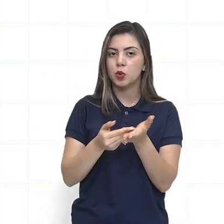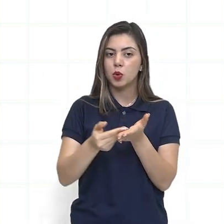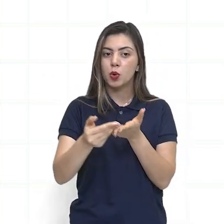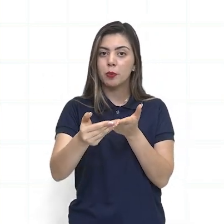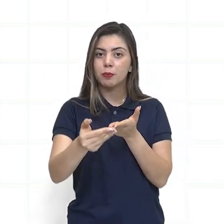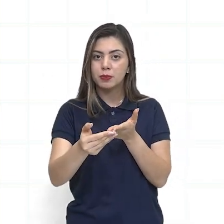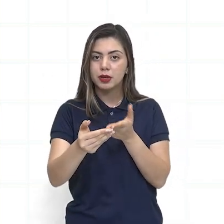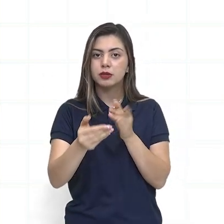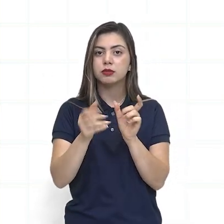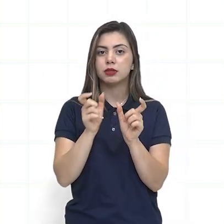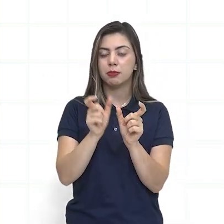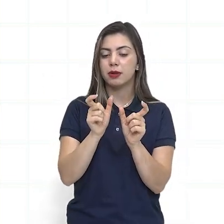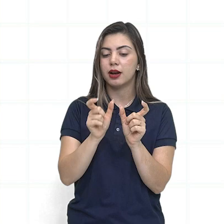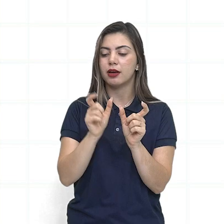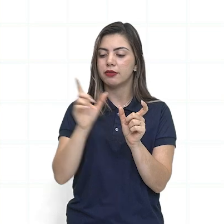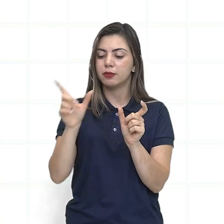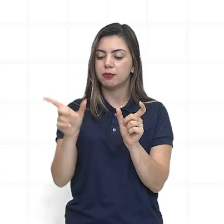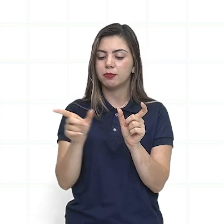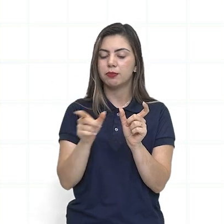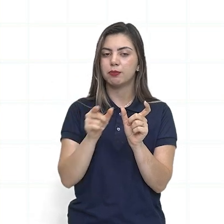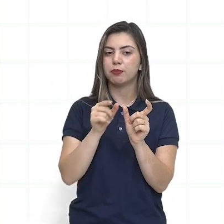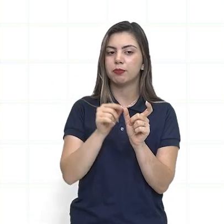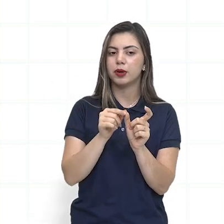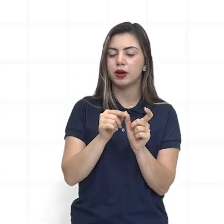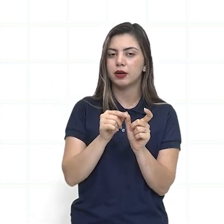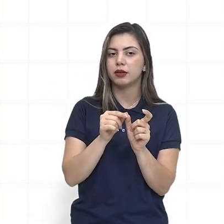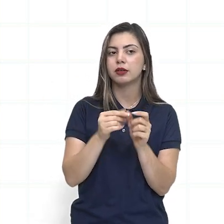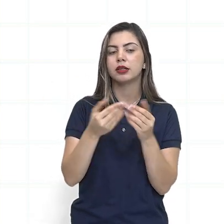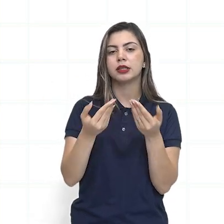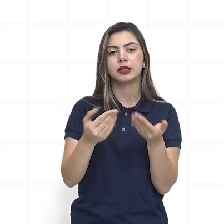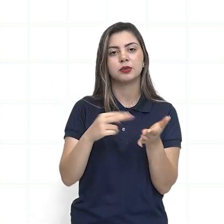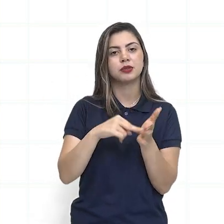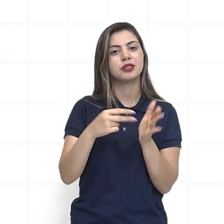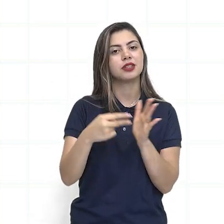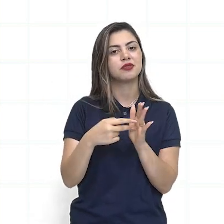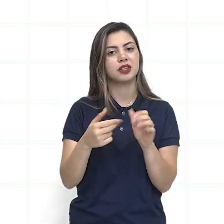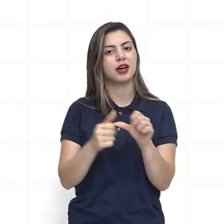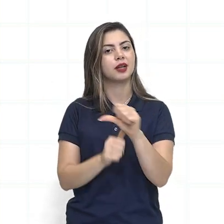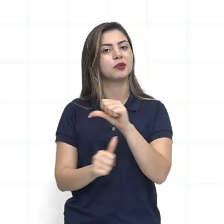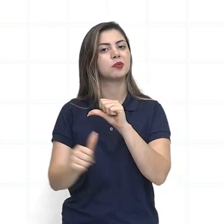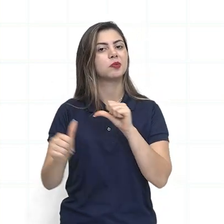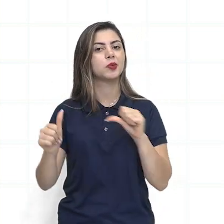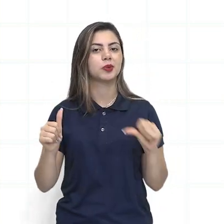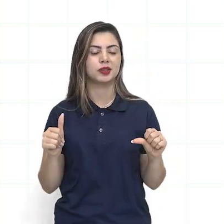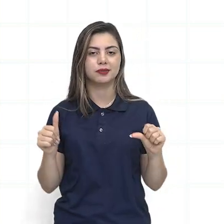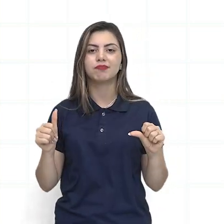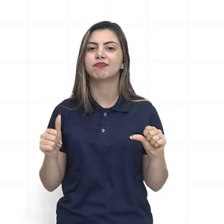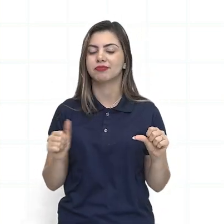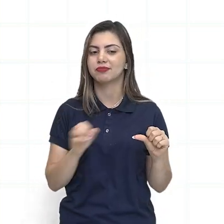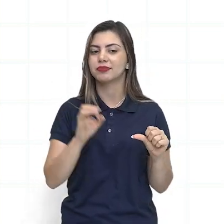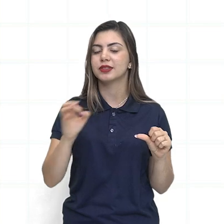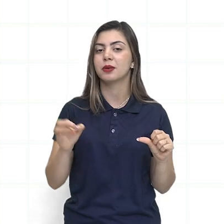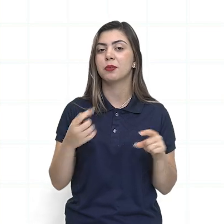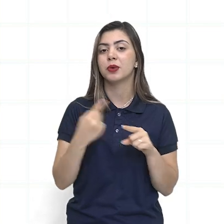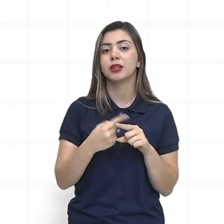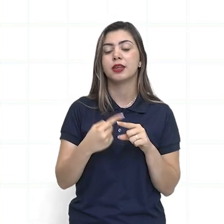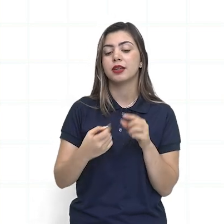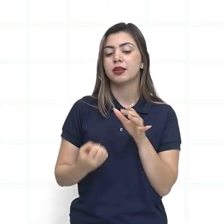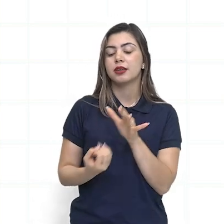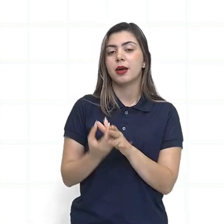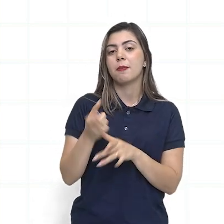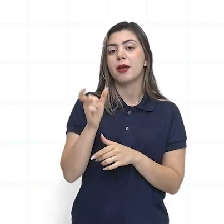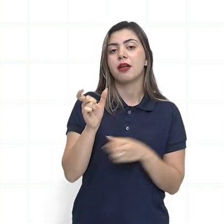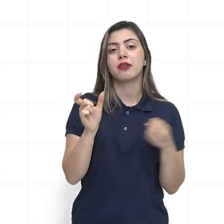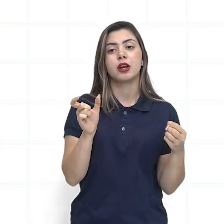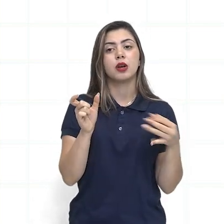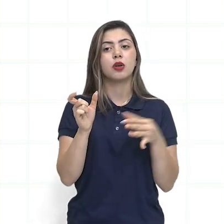no início da palavra fiel, eu já alterei, eu já constituí uma nova palavra.